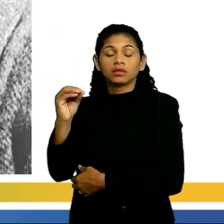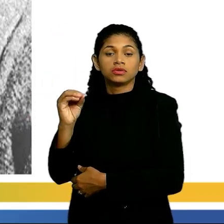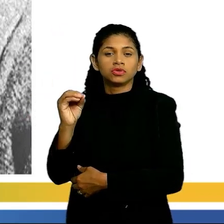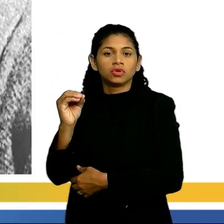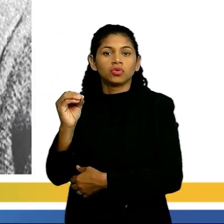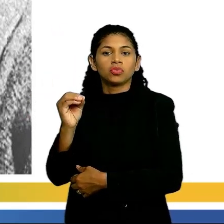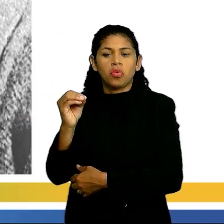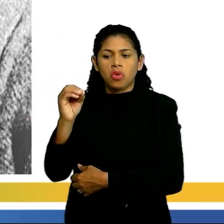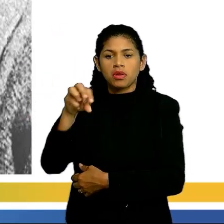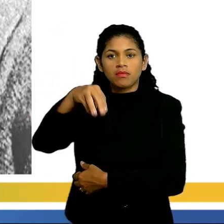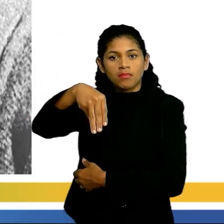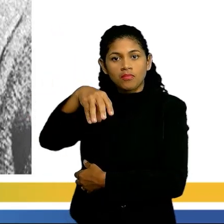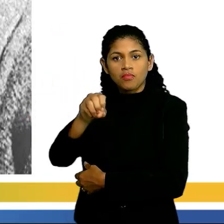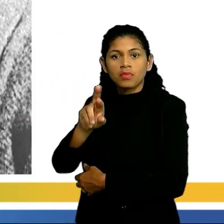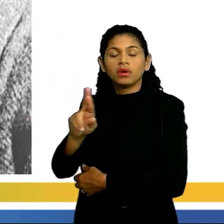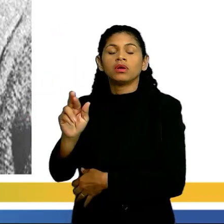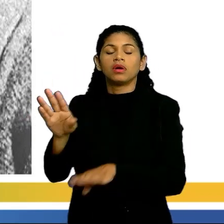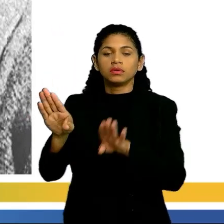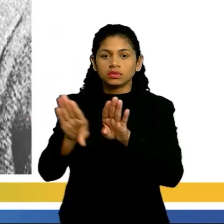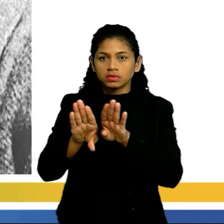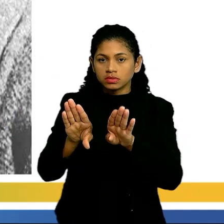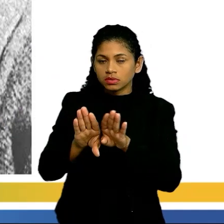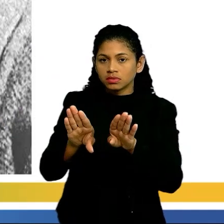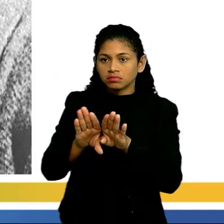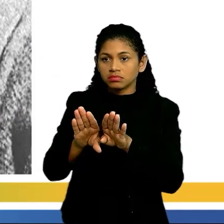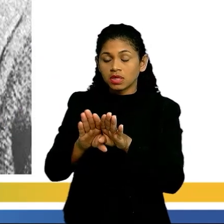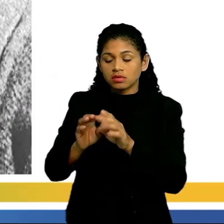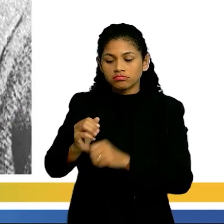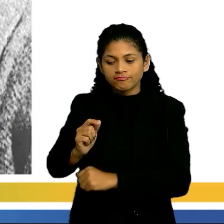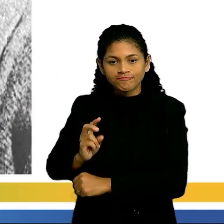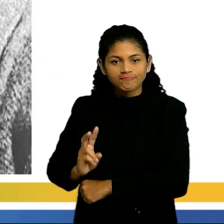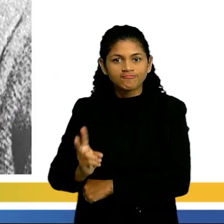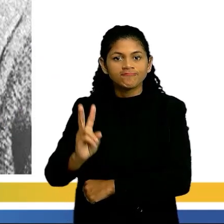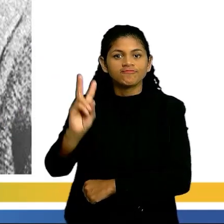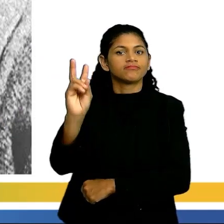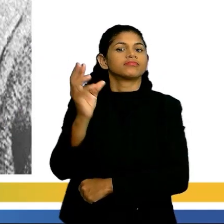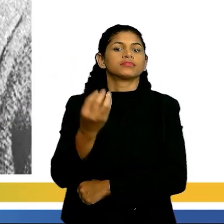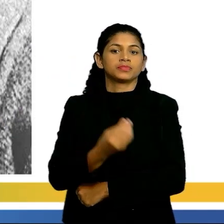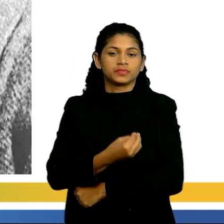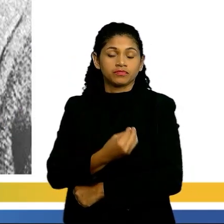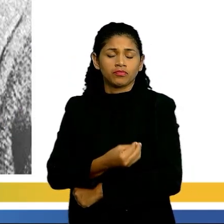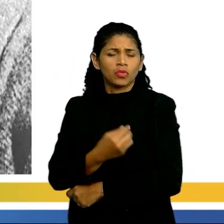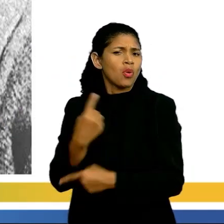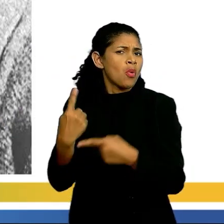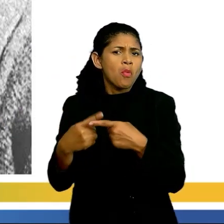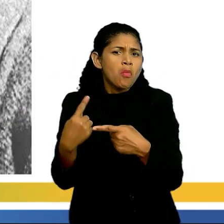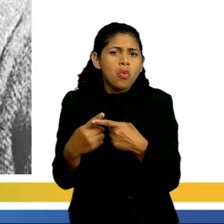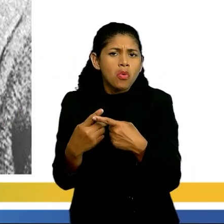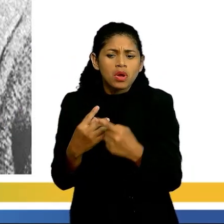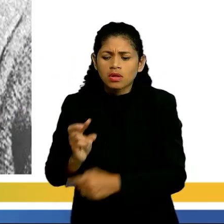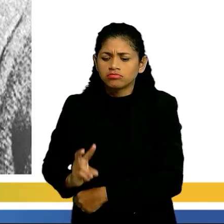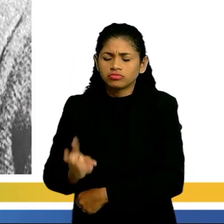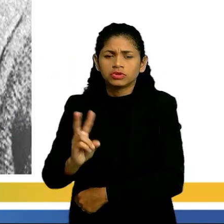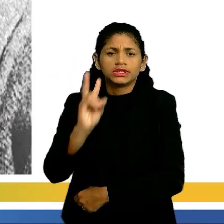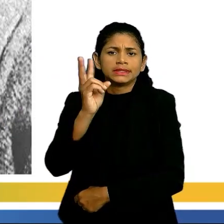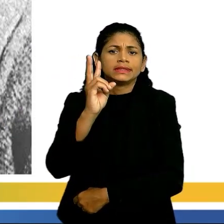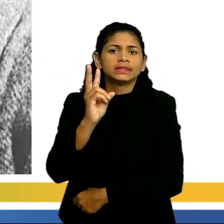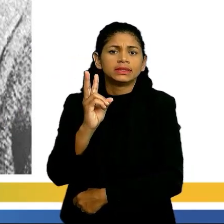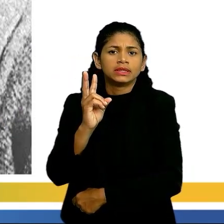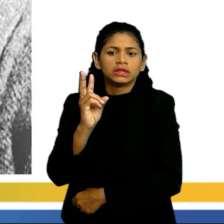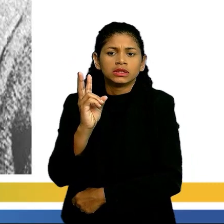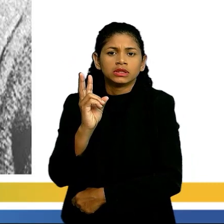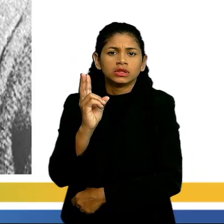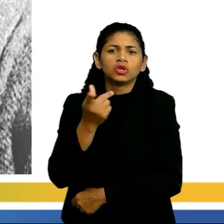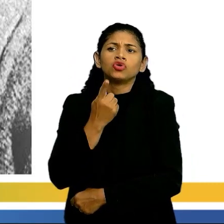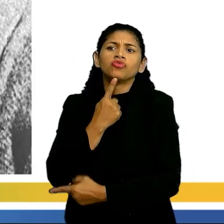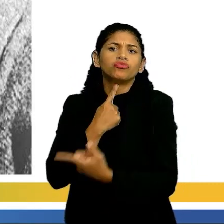vida. Então, se a gente segue a razão, por que não seguir também os instintos? Por exemplo, o cristianismo ele é todo carregado de